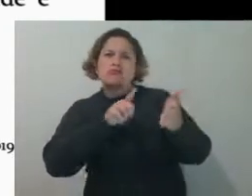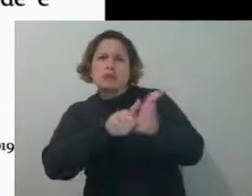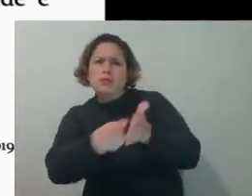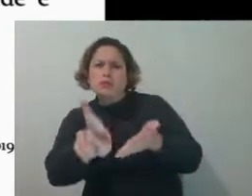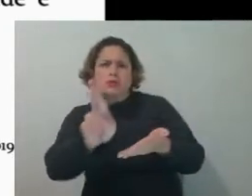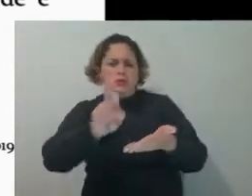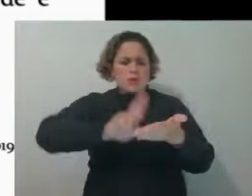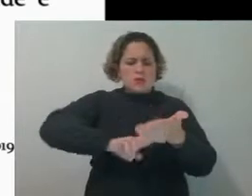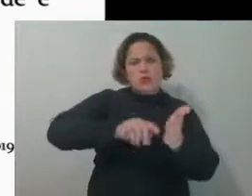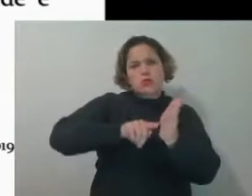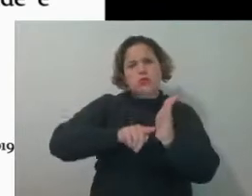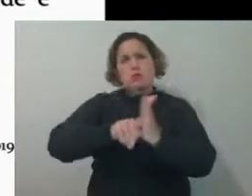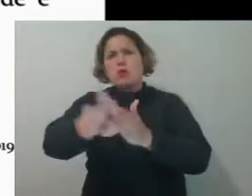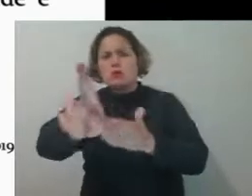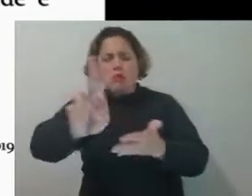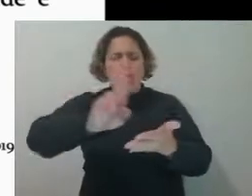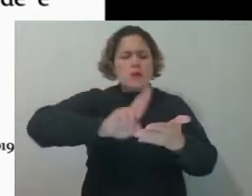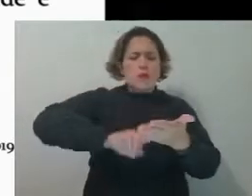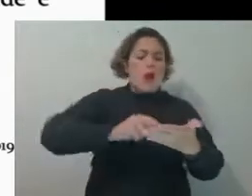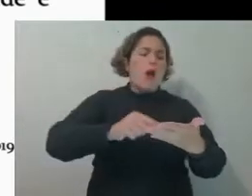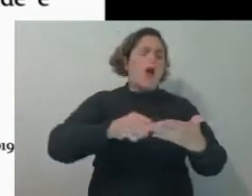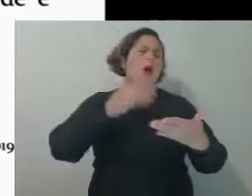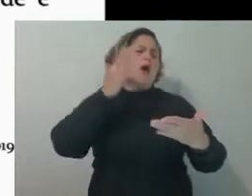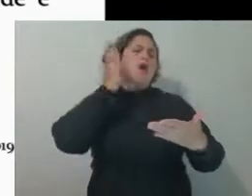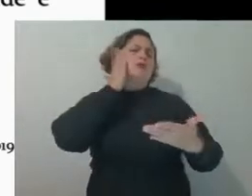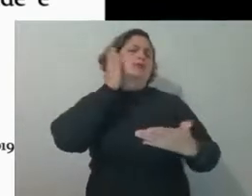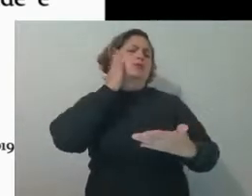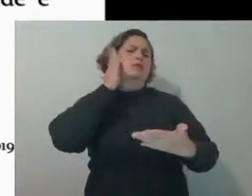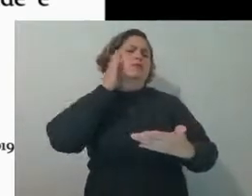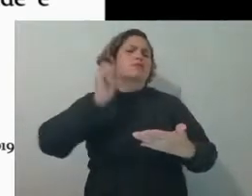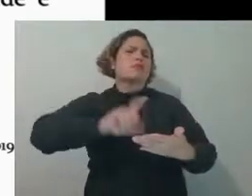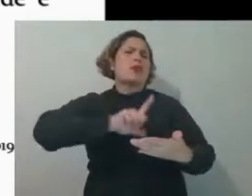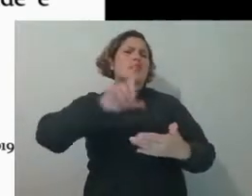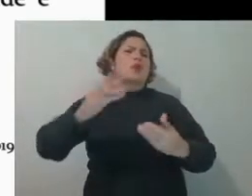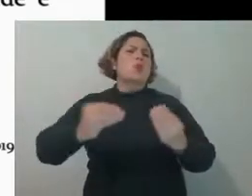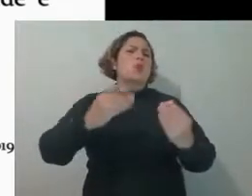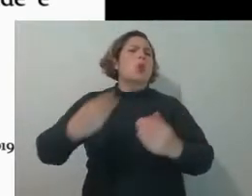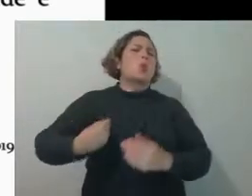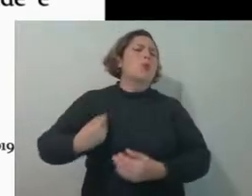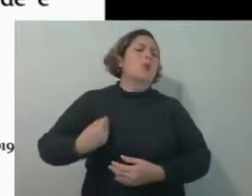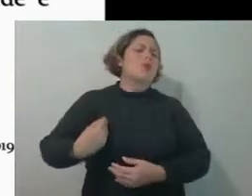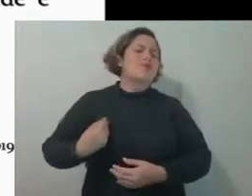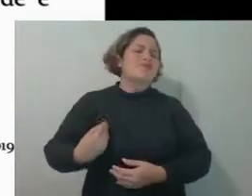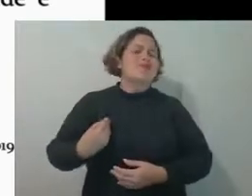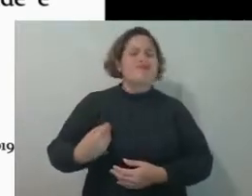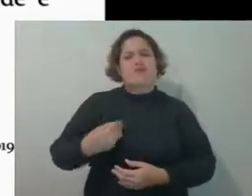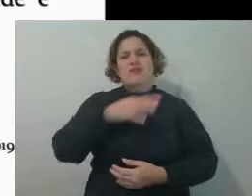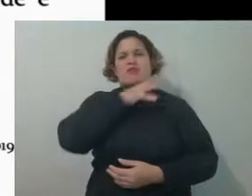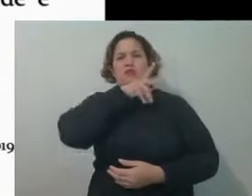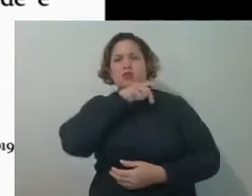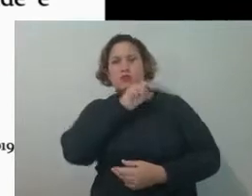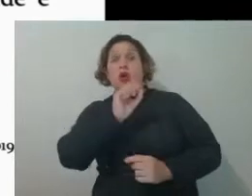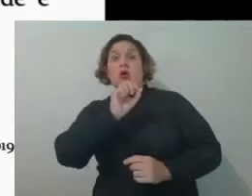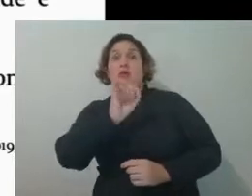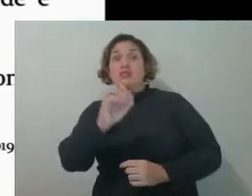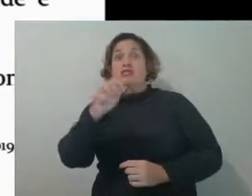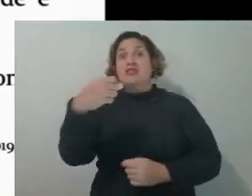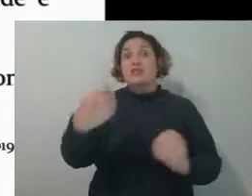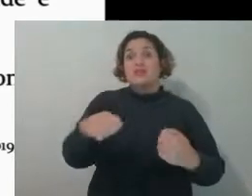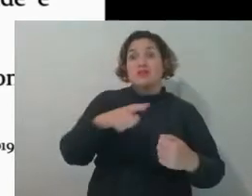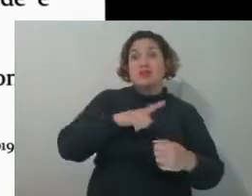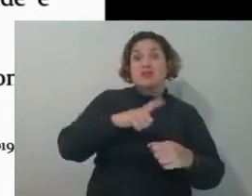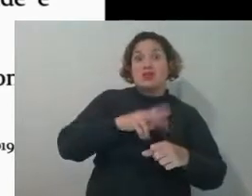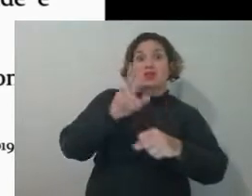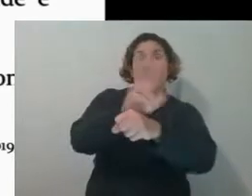de pareceres relativos à natureza, severidade e necessidade ou não, né, do sofrimento dos